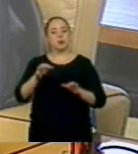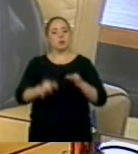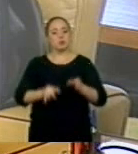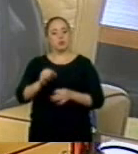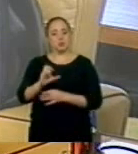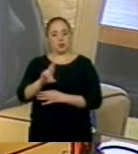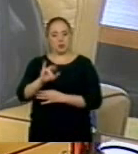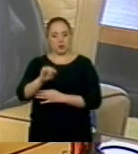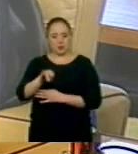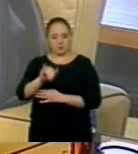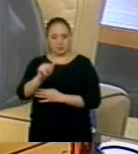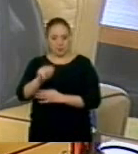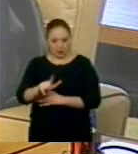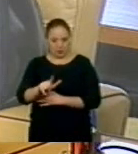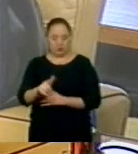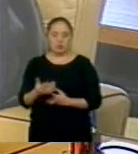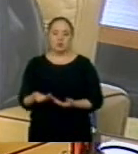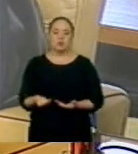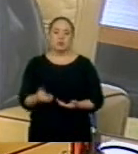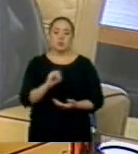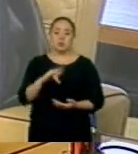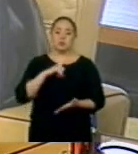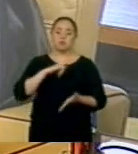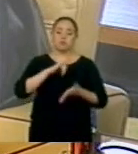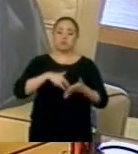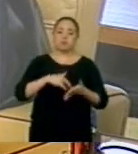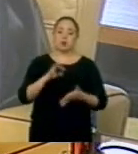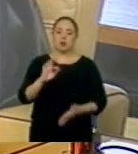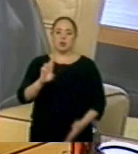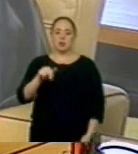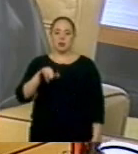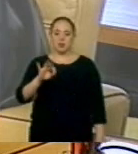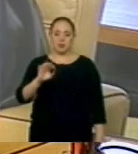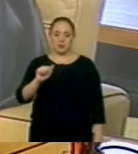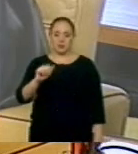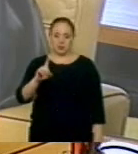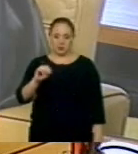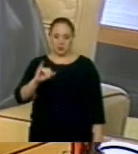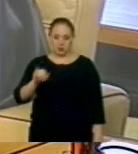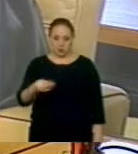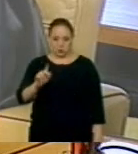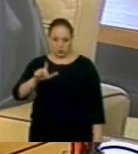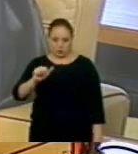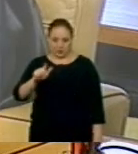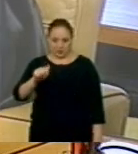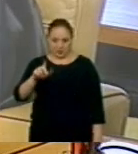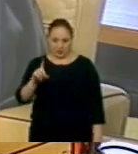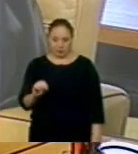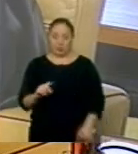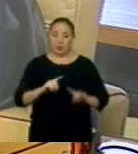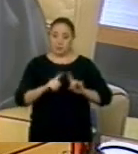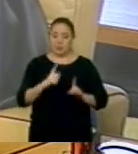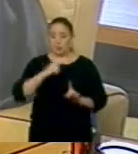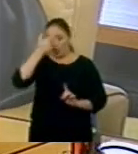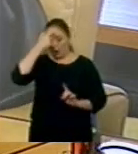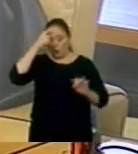criminal, na forma de uma sentença transitada em julgado. O preceito trabalha com uma lógica de harmonia entre poderes,